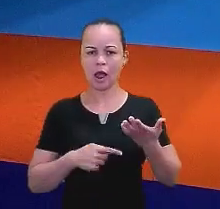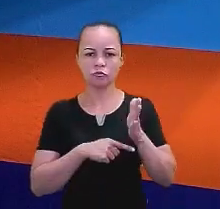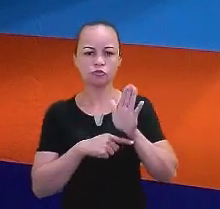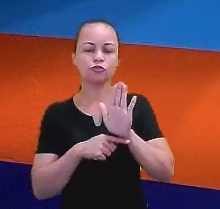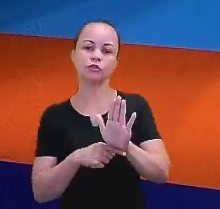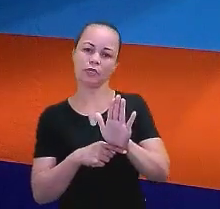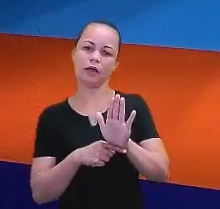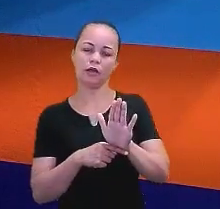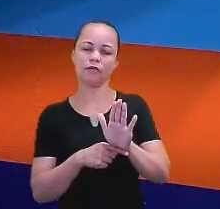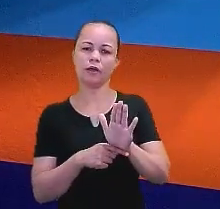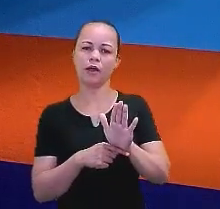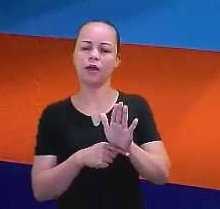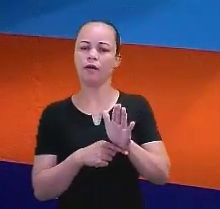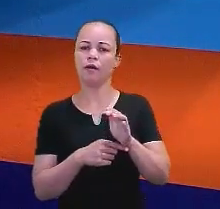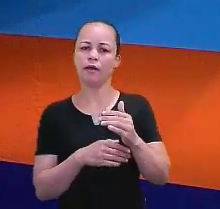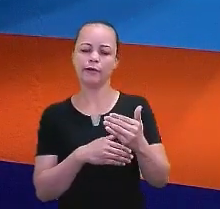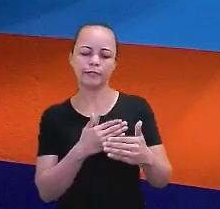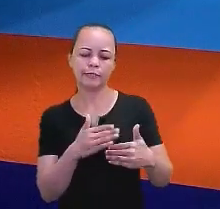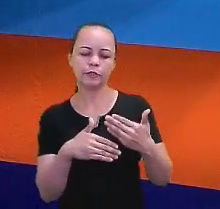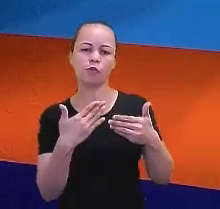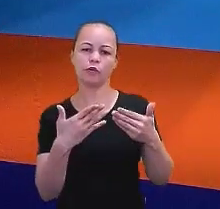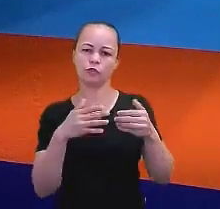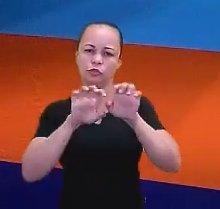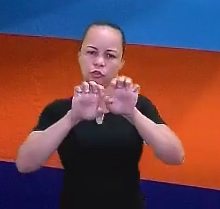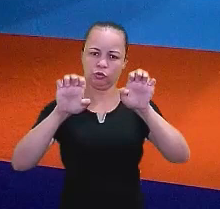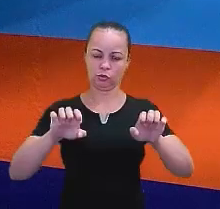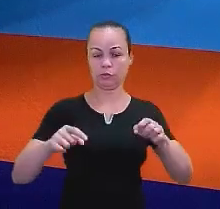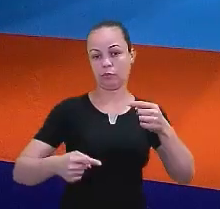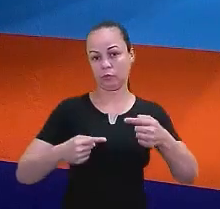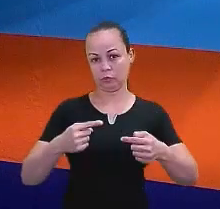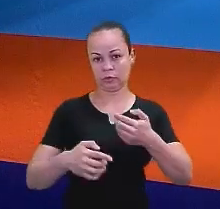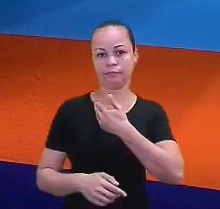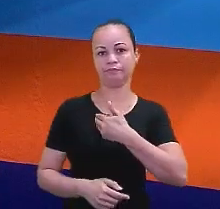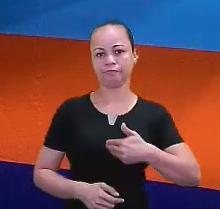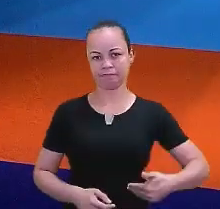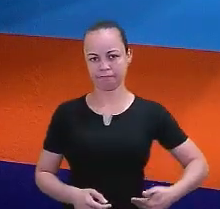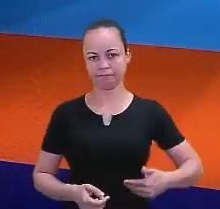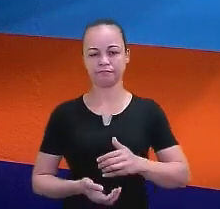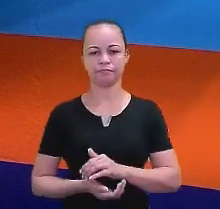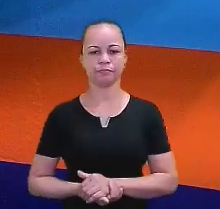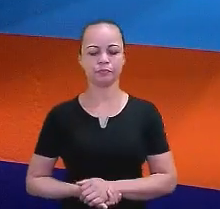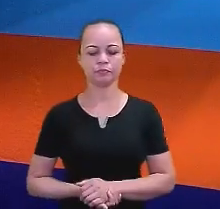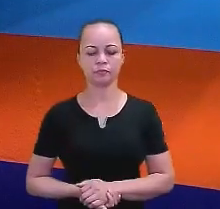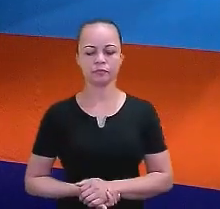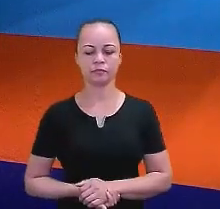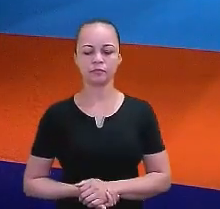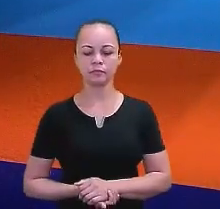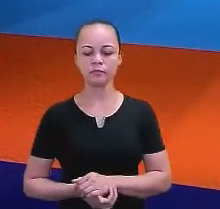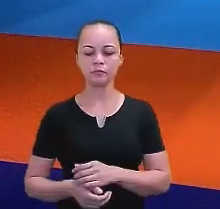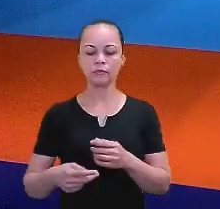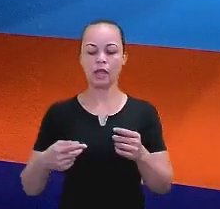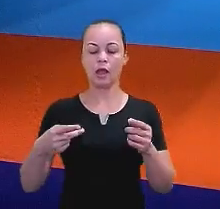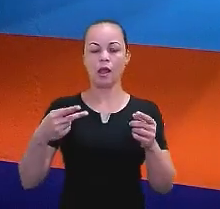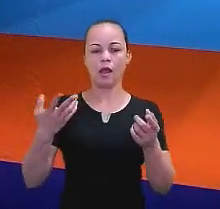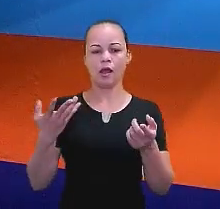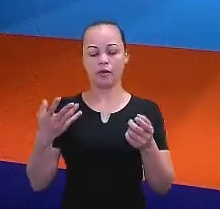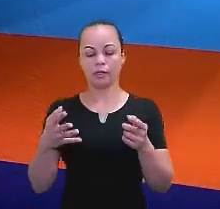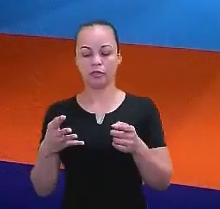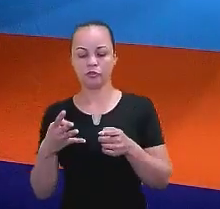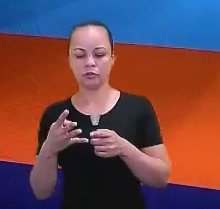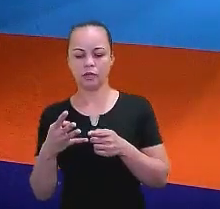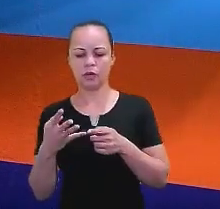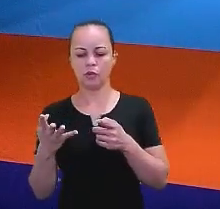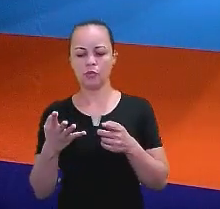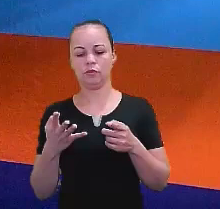enquanto estrutura política, governamental, A questão militar, eu acredito